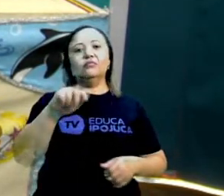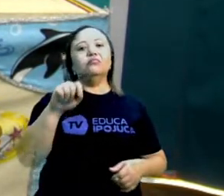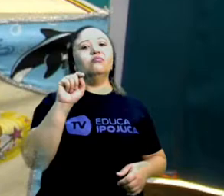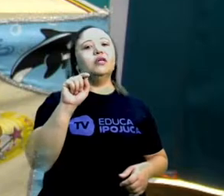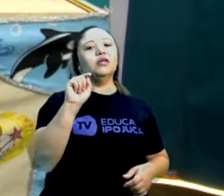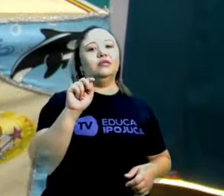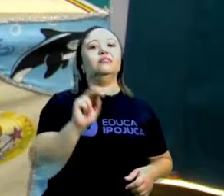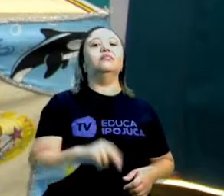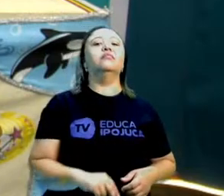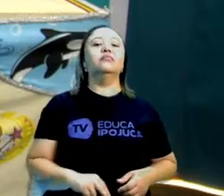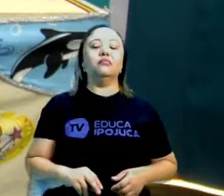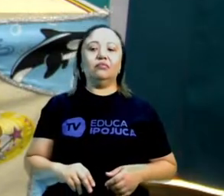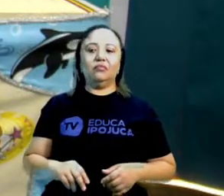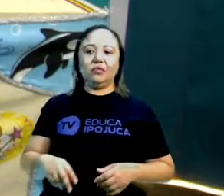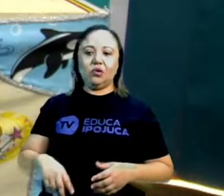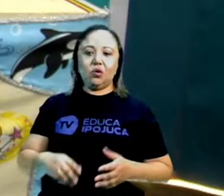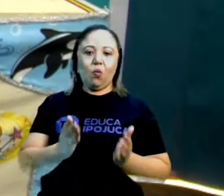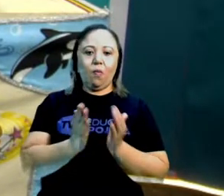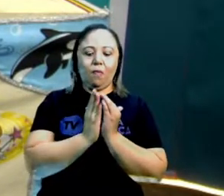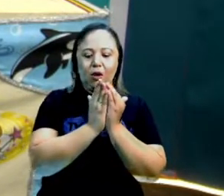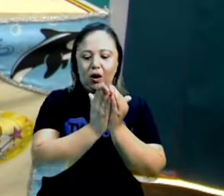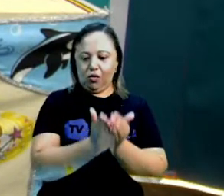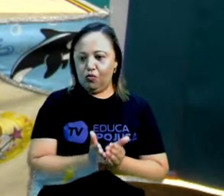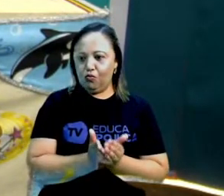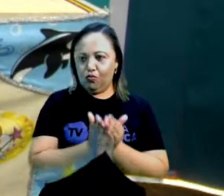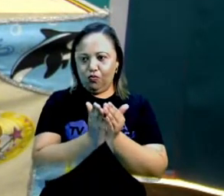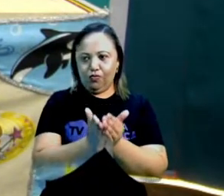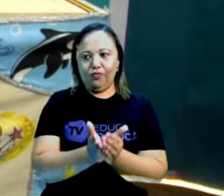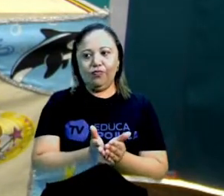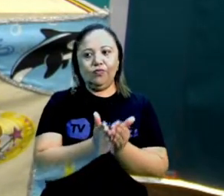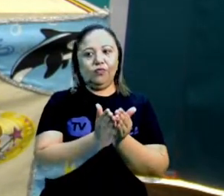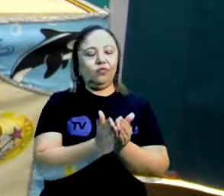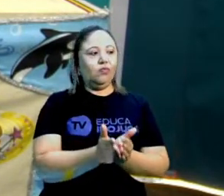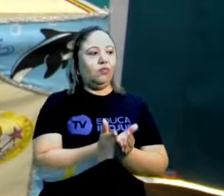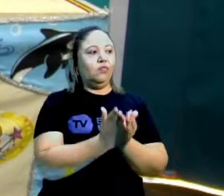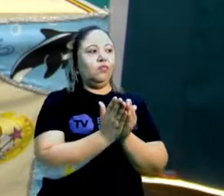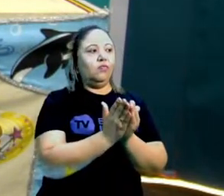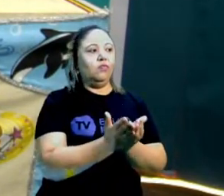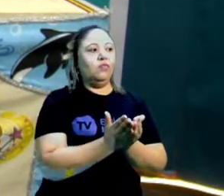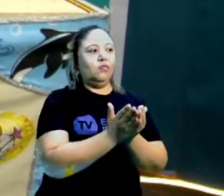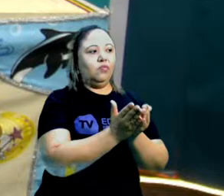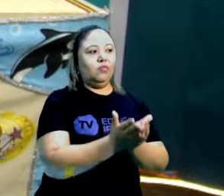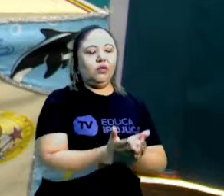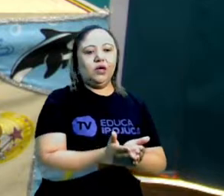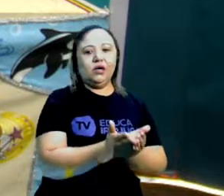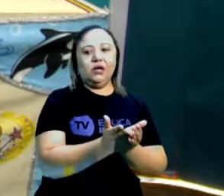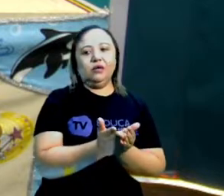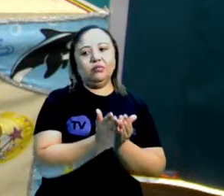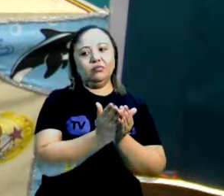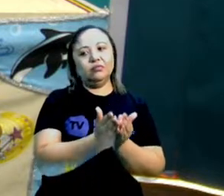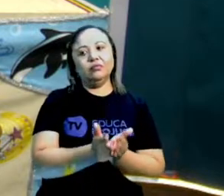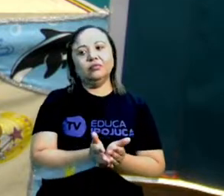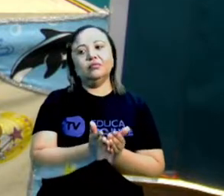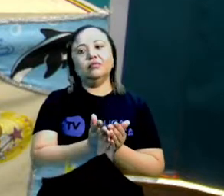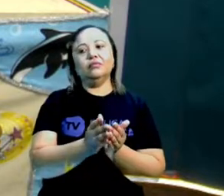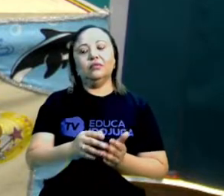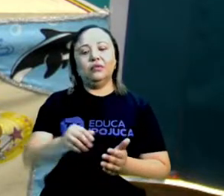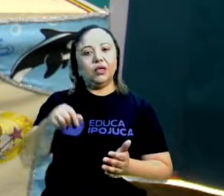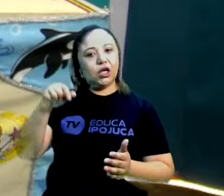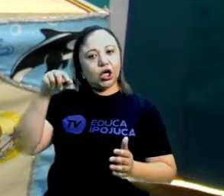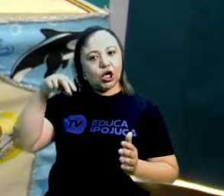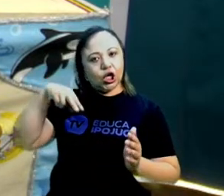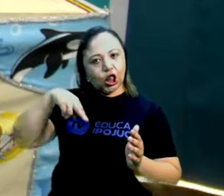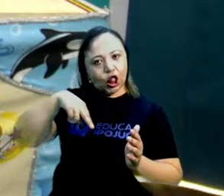Foi... Pegou um barco, olha, que barco legal, leiturinha. Entrou